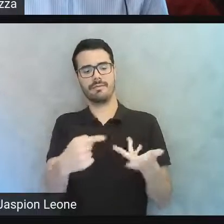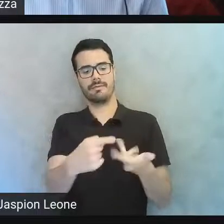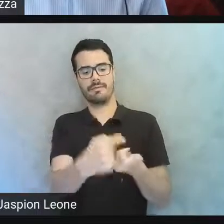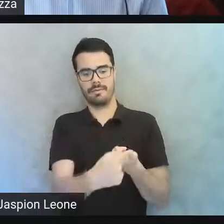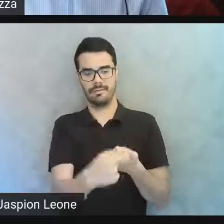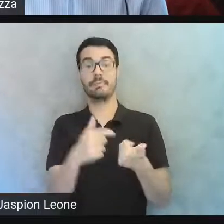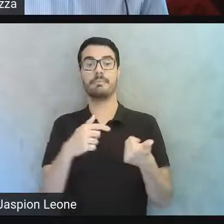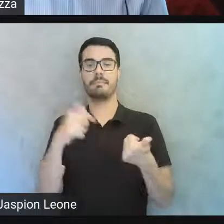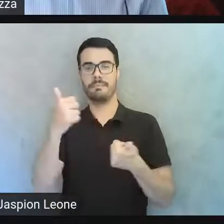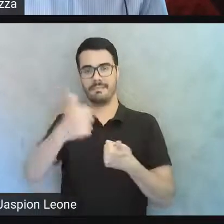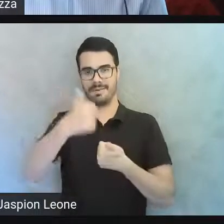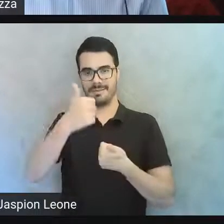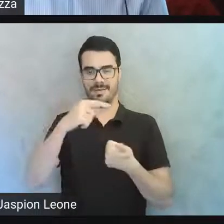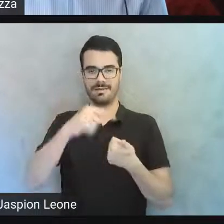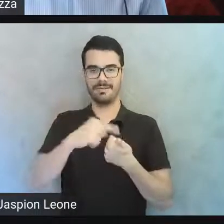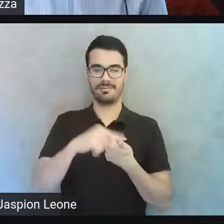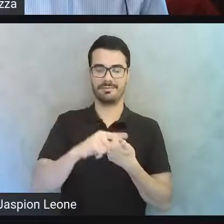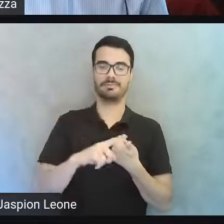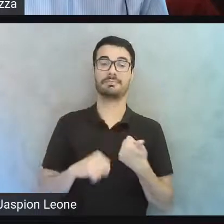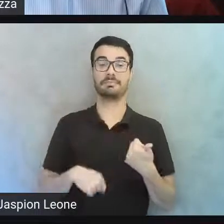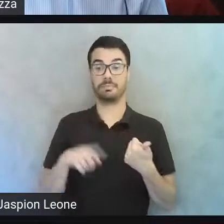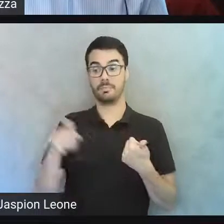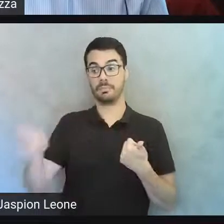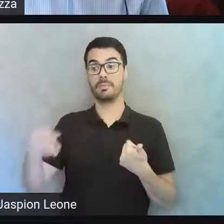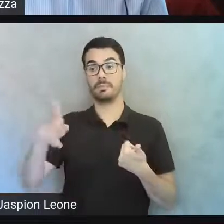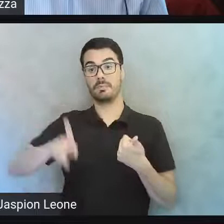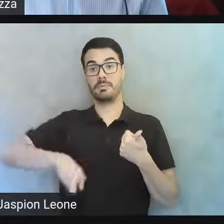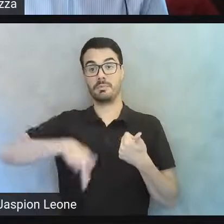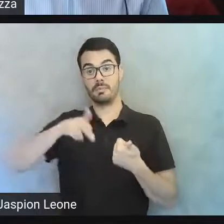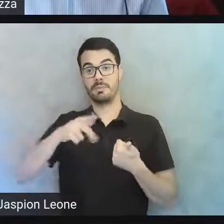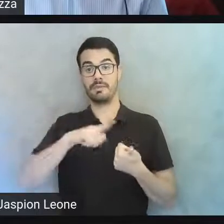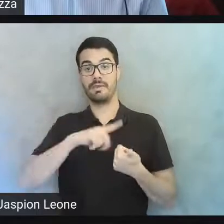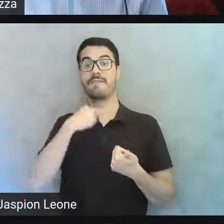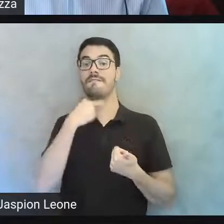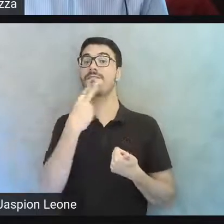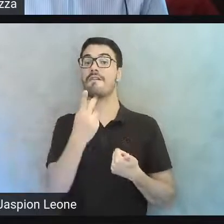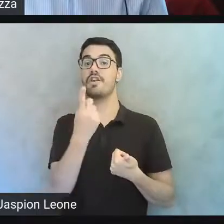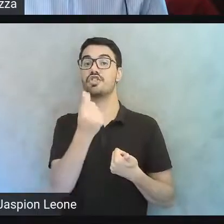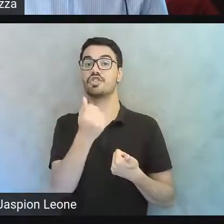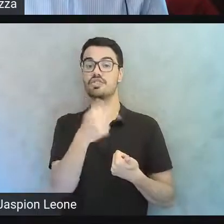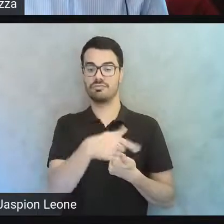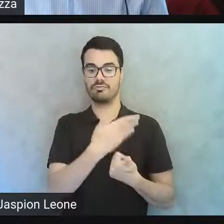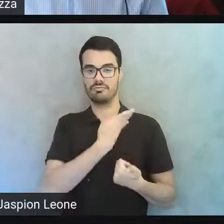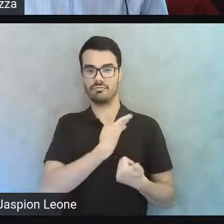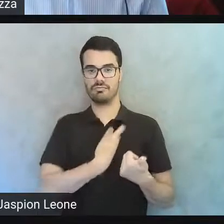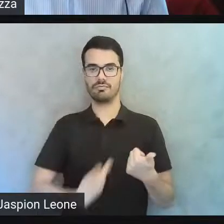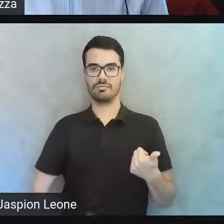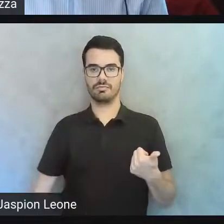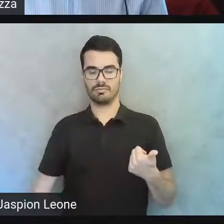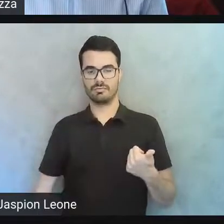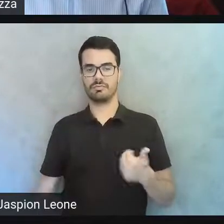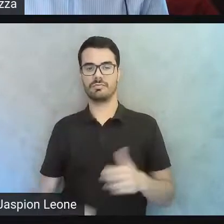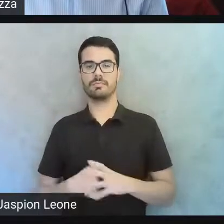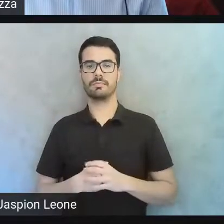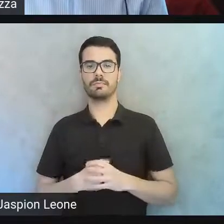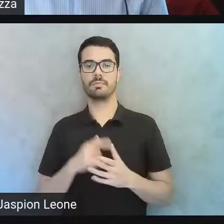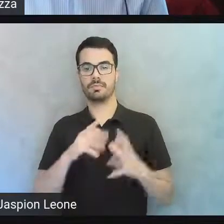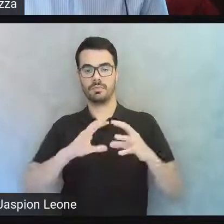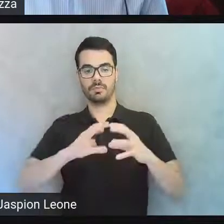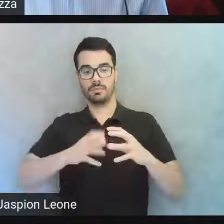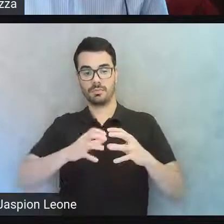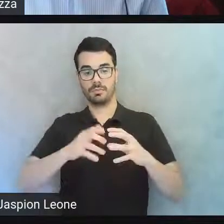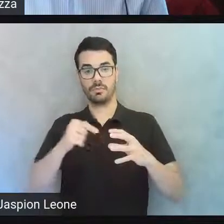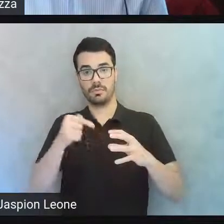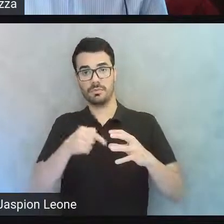próprio o público passa a ter voz enquanto dinheiro público o partido ou o candidato